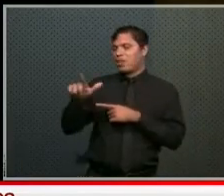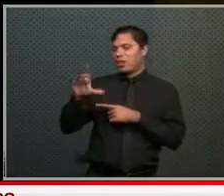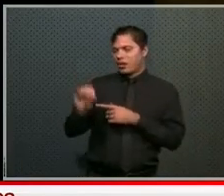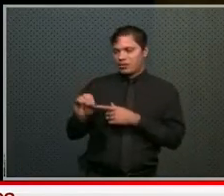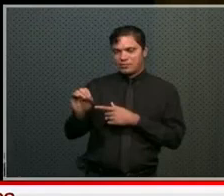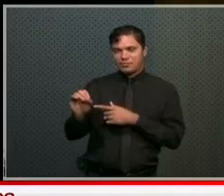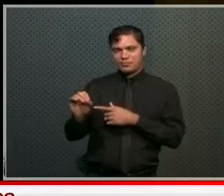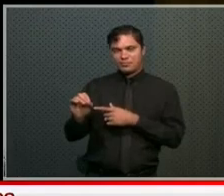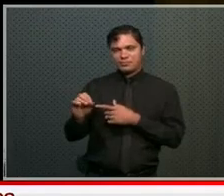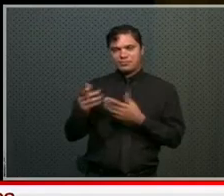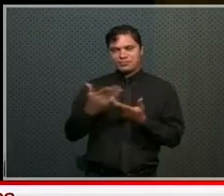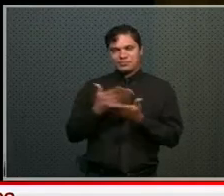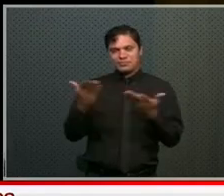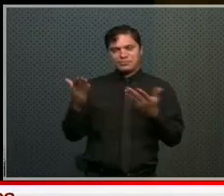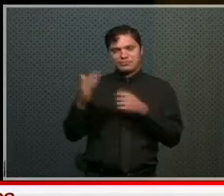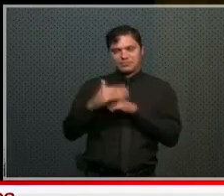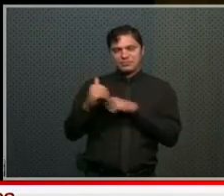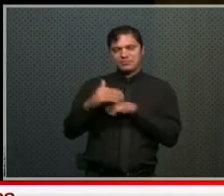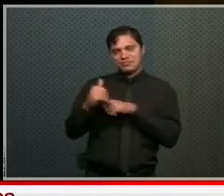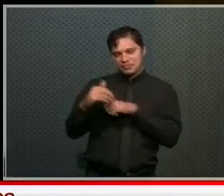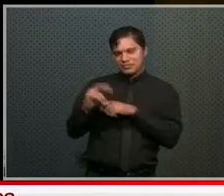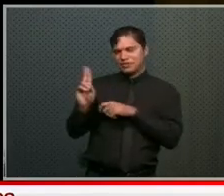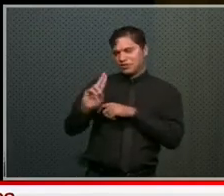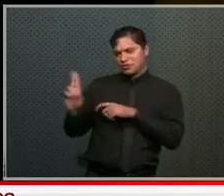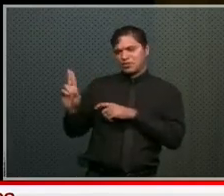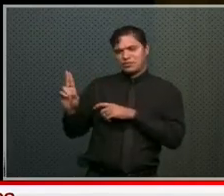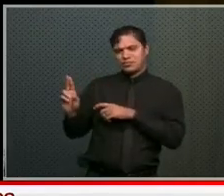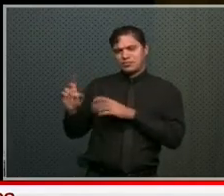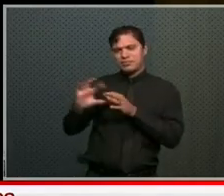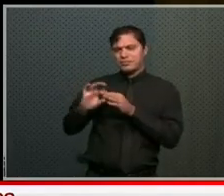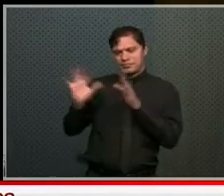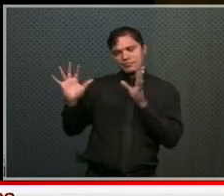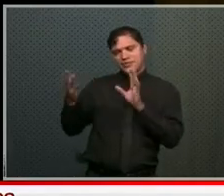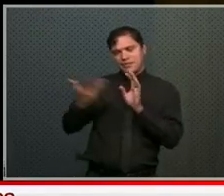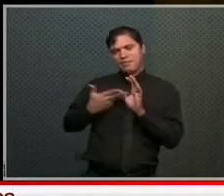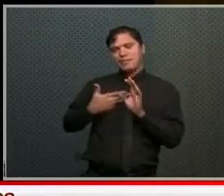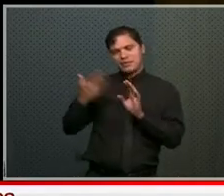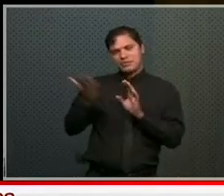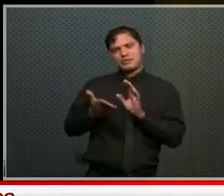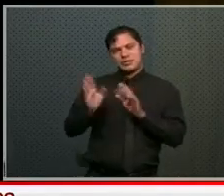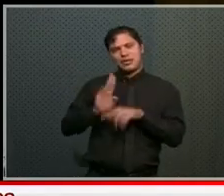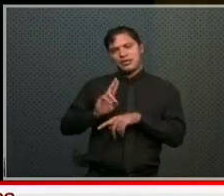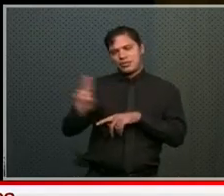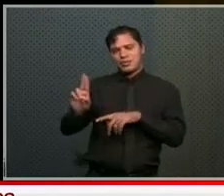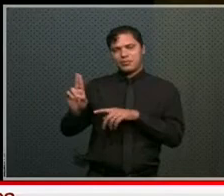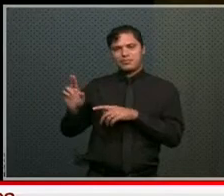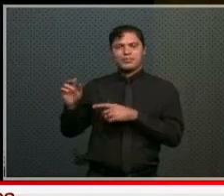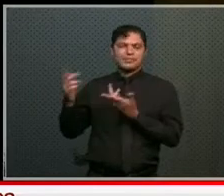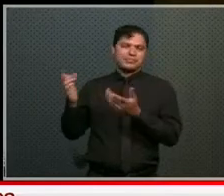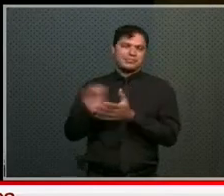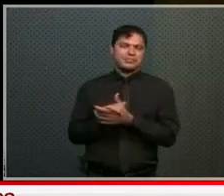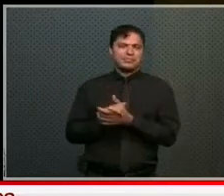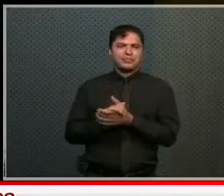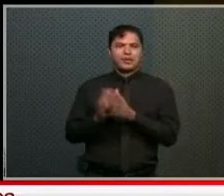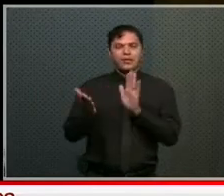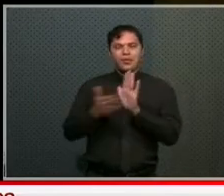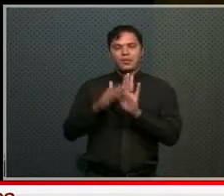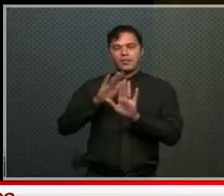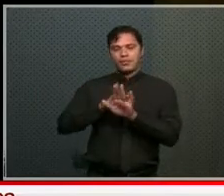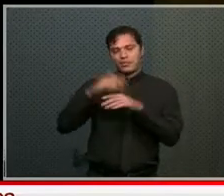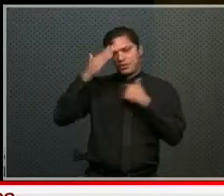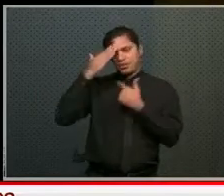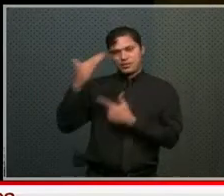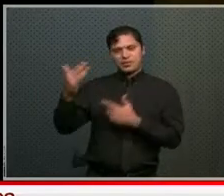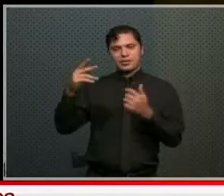chamo assim você sabe que nossa amizade nós somos permite isso ele cumprimentar pela proposição leve o nosso